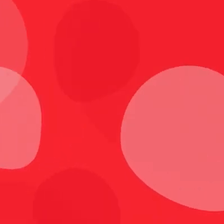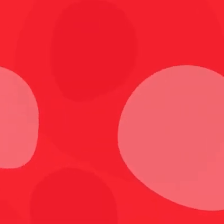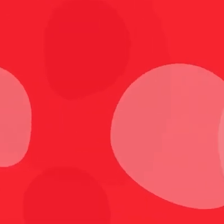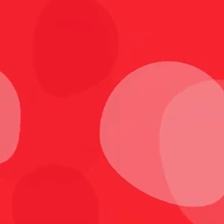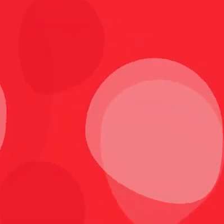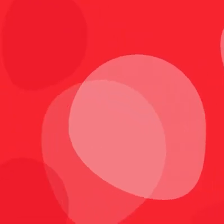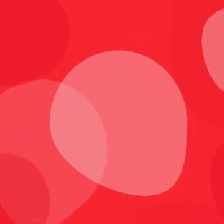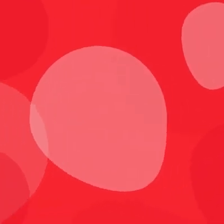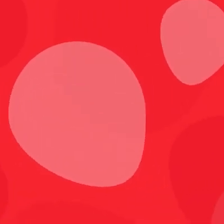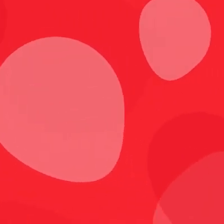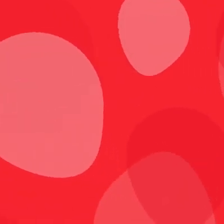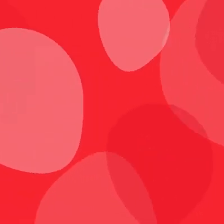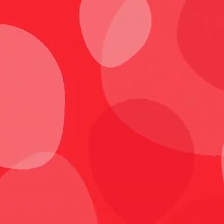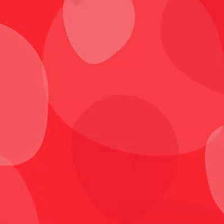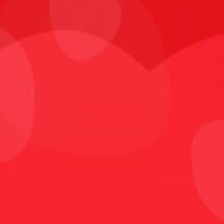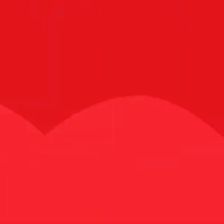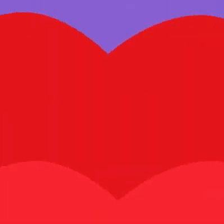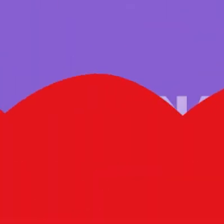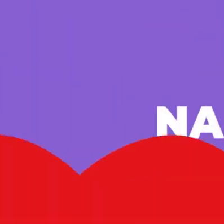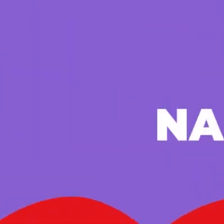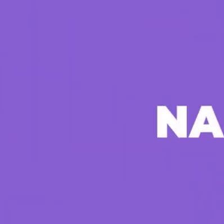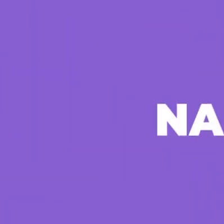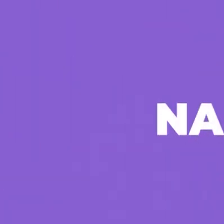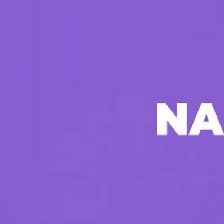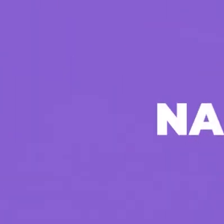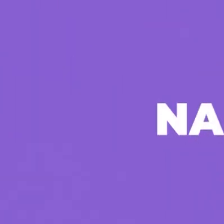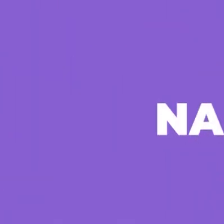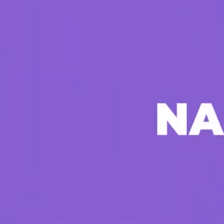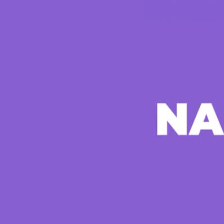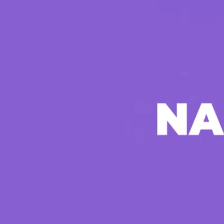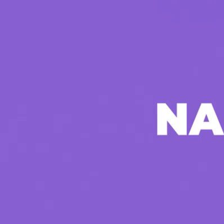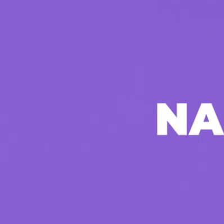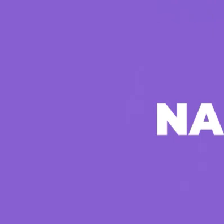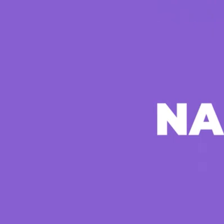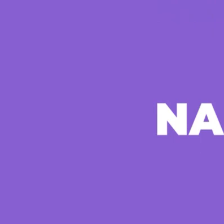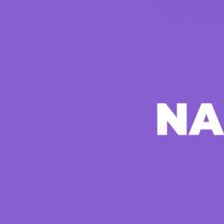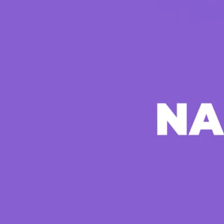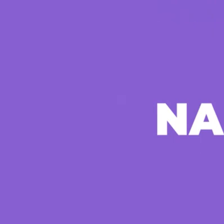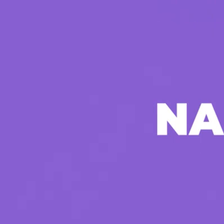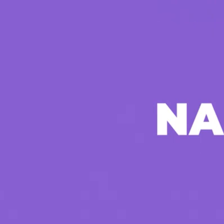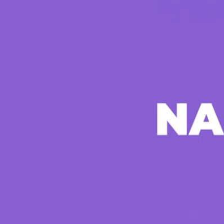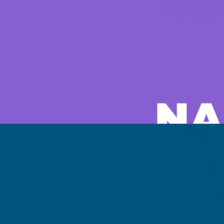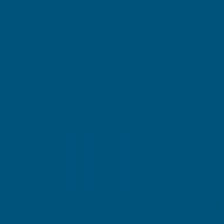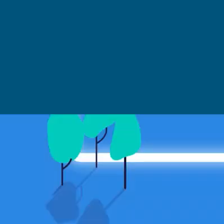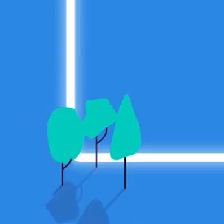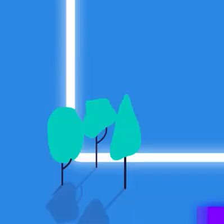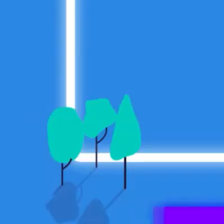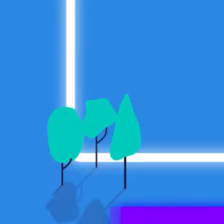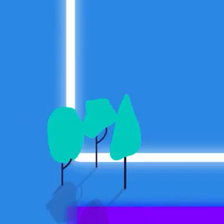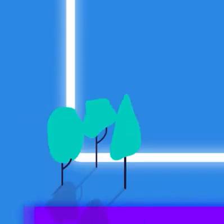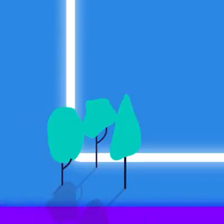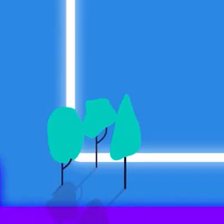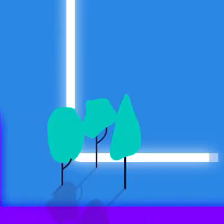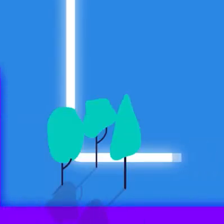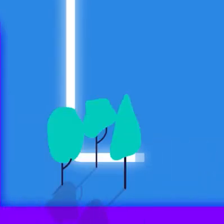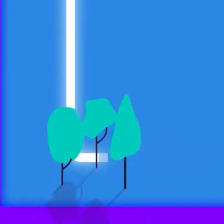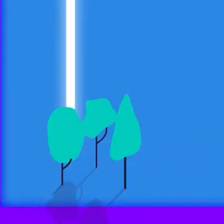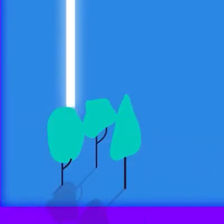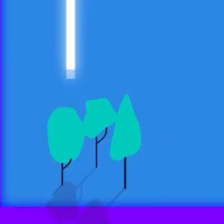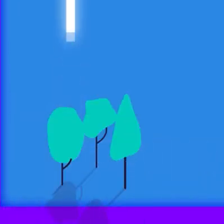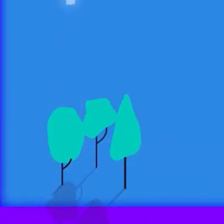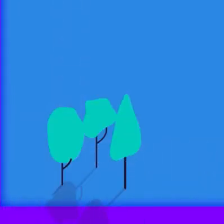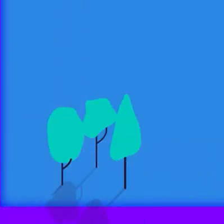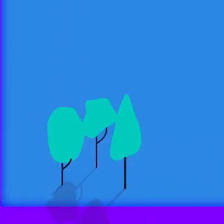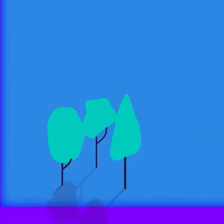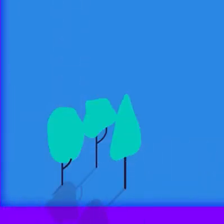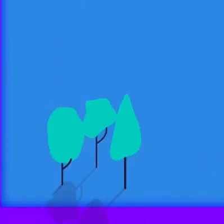e os tecidos de sustentação. Assim, os mais frequentes na infância e na adolescência são as leucemias, que afetam